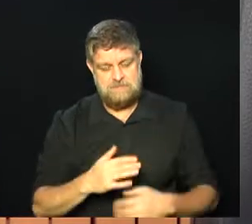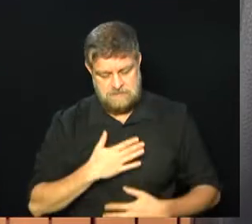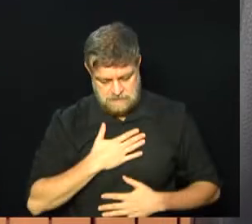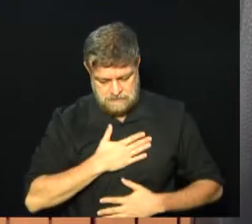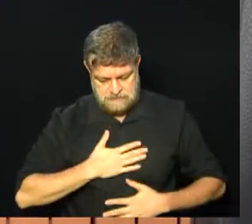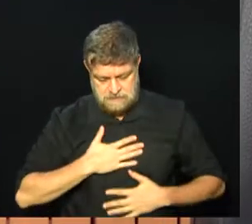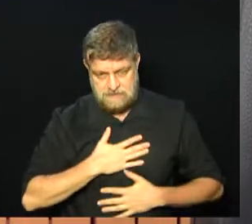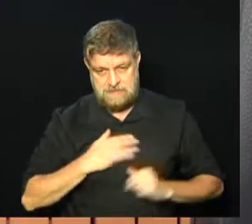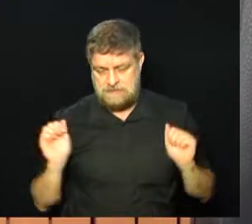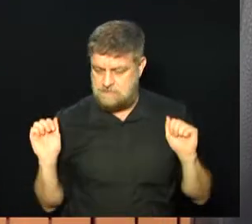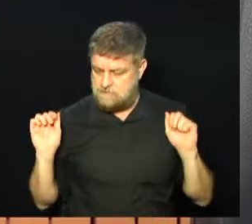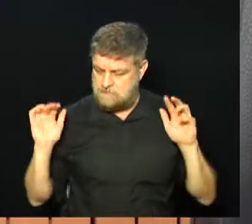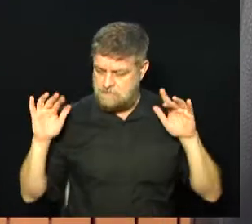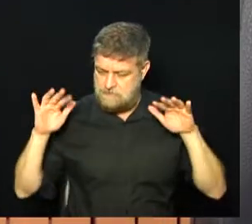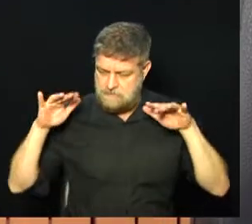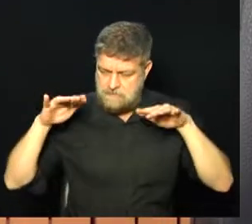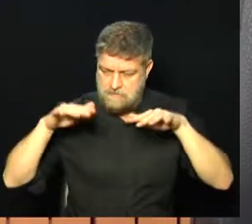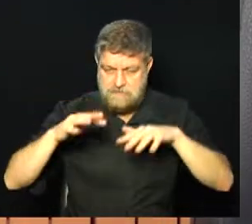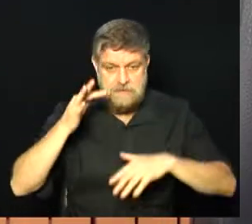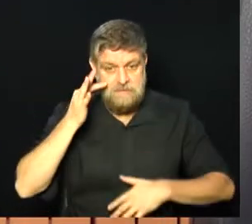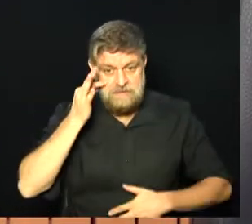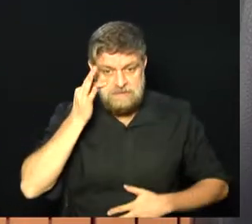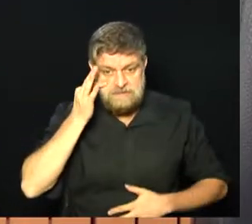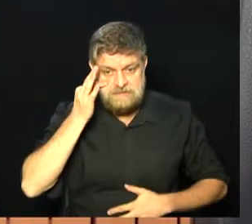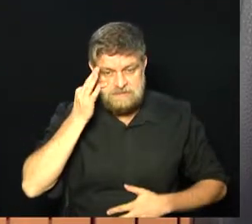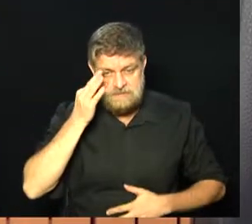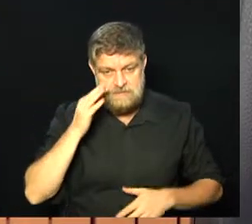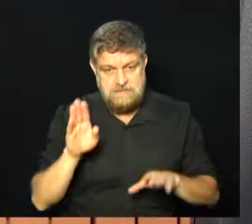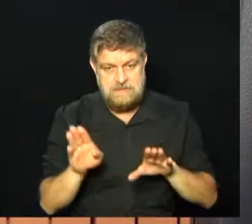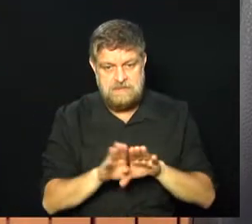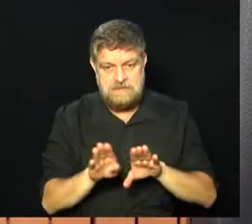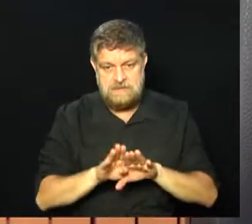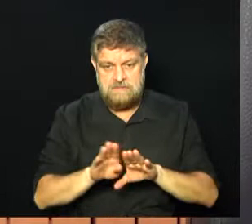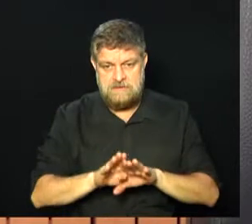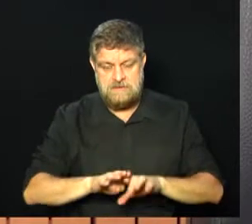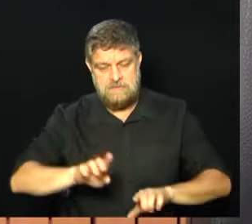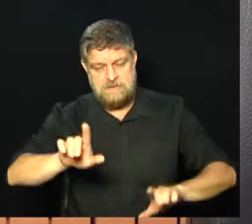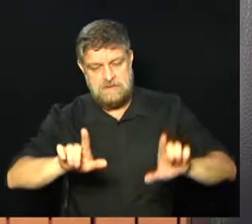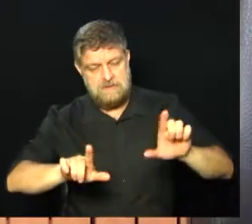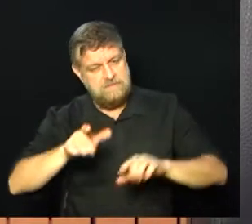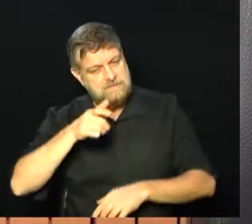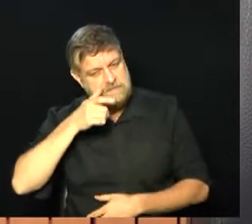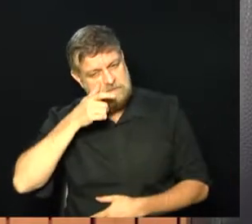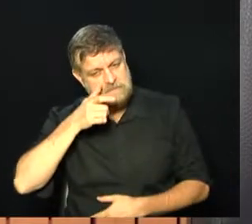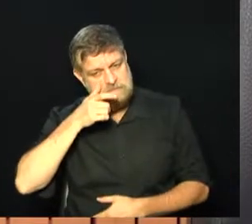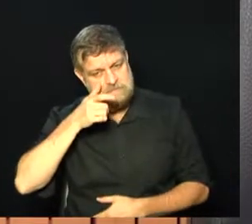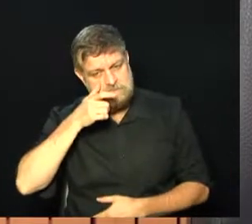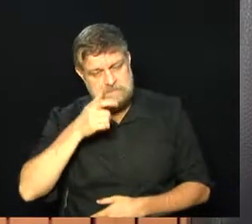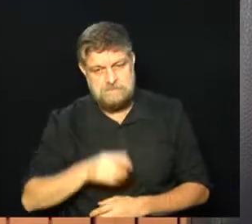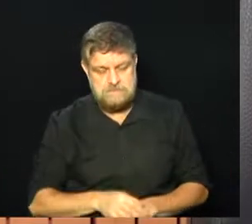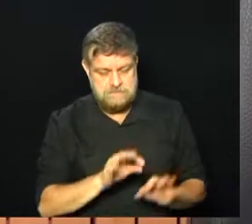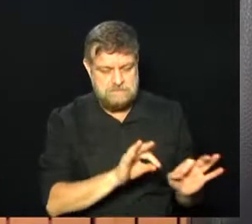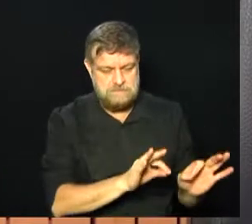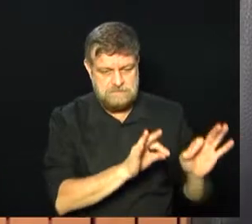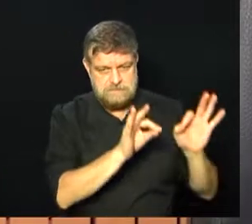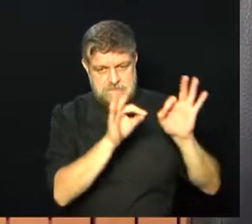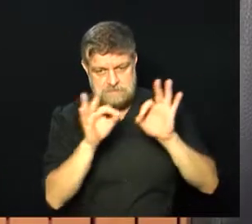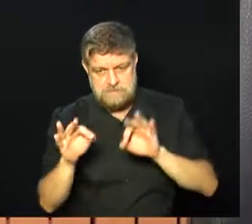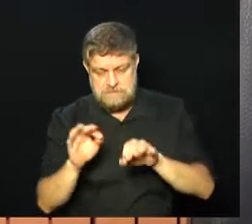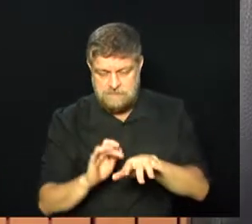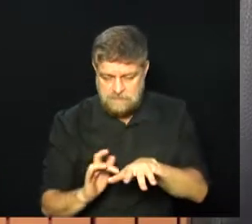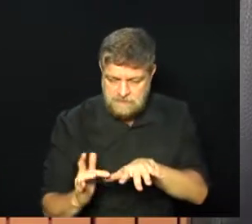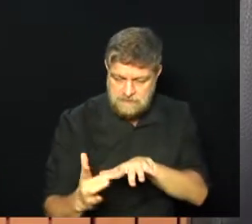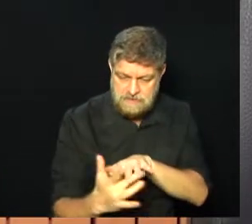aqui conosco. Muito boa tarde, público que nos assiste pela TV Câmara, nos acompanha pelas redes sociais, também